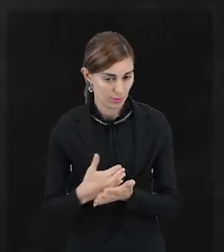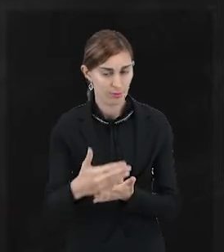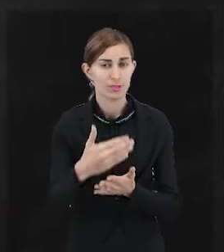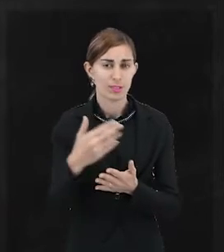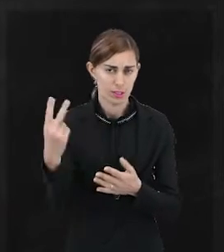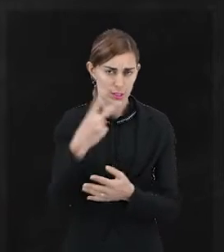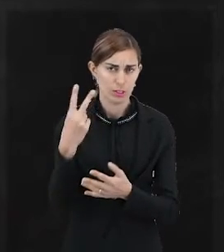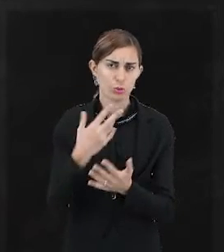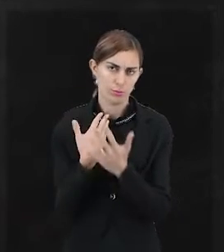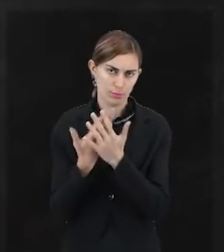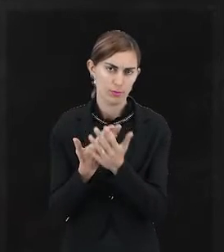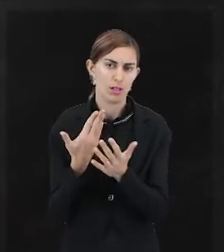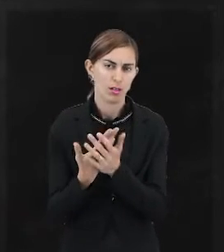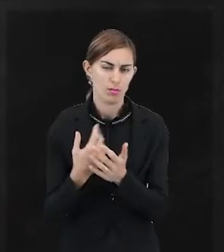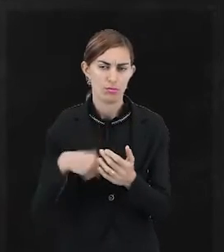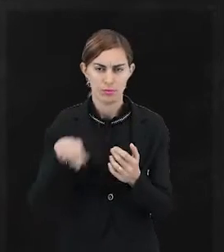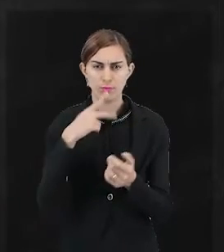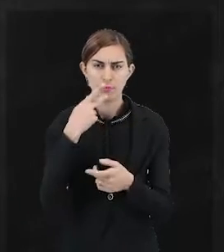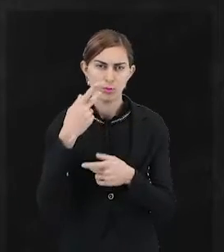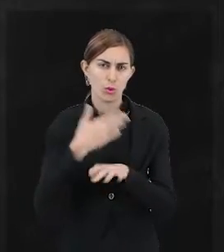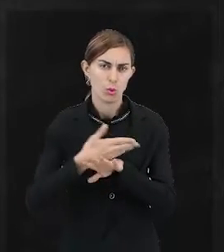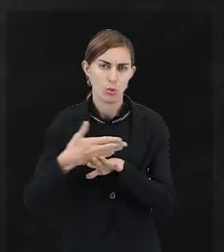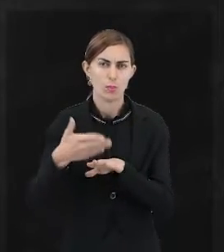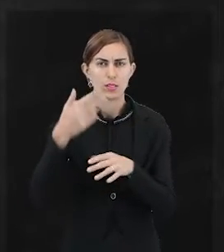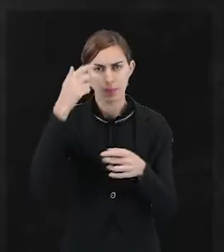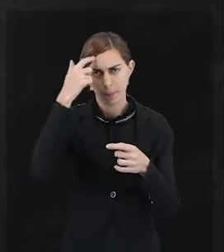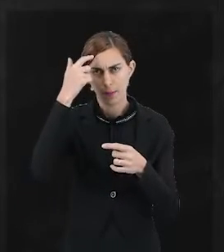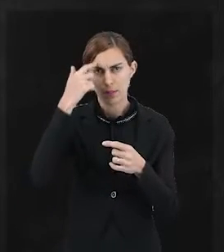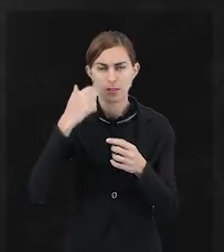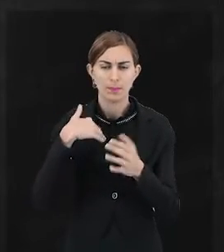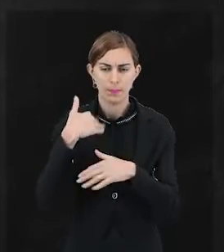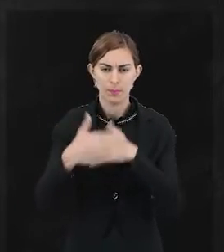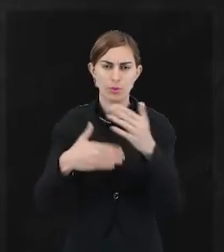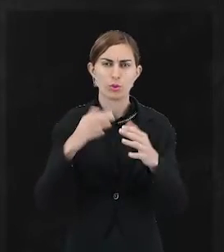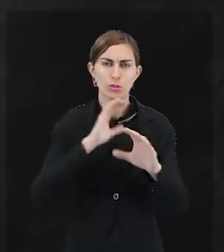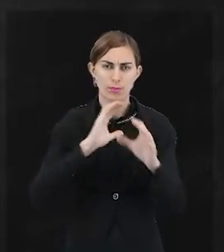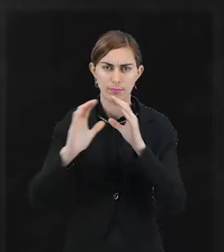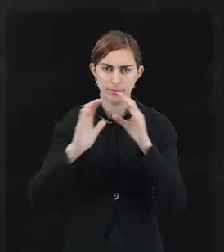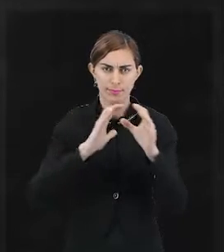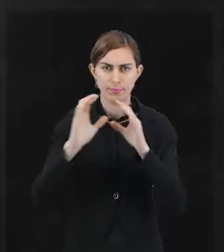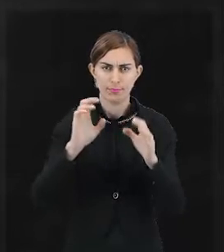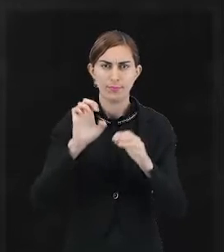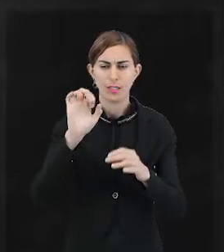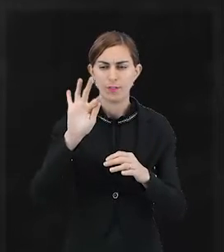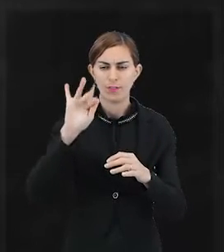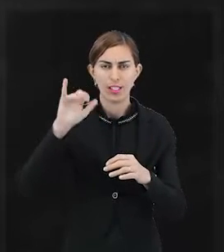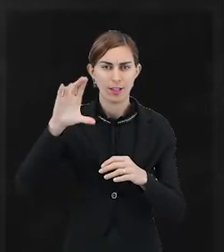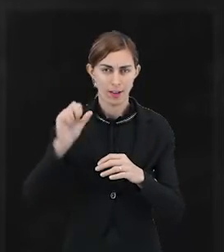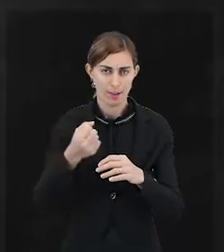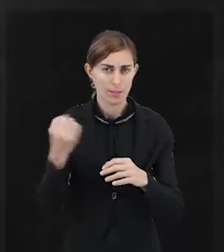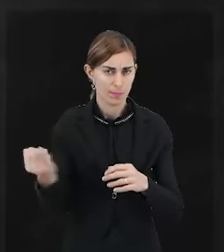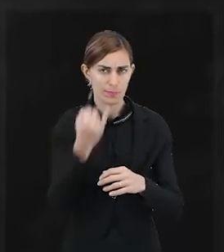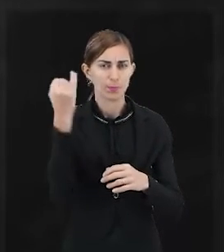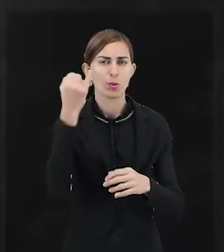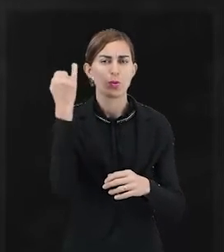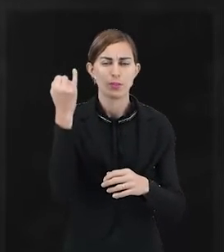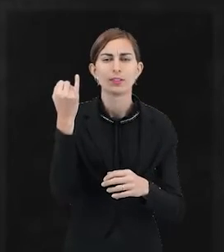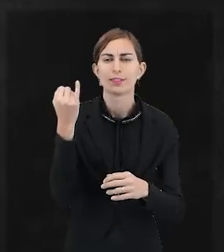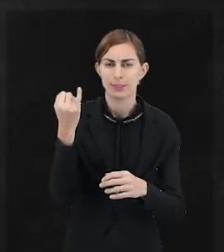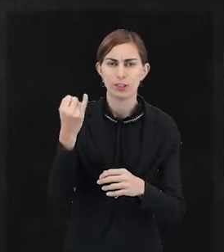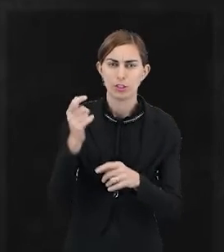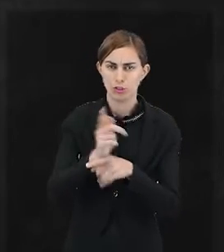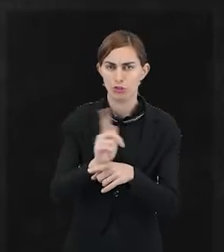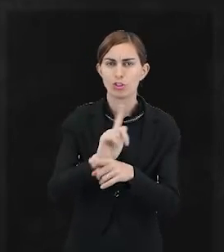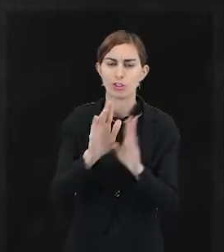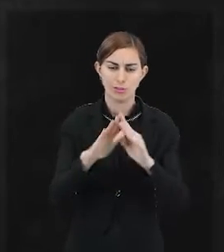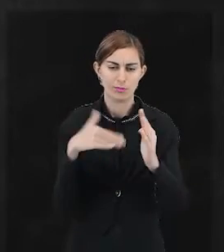Iniciando essa segunda aula, nós vamos começar a pensar o processo de comunicação eficaz como uma ferramenta importante na